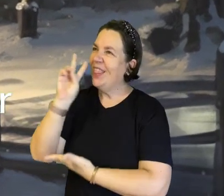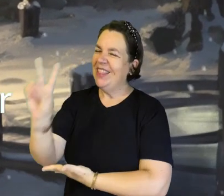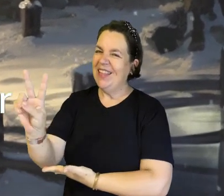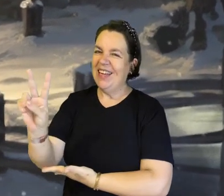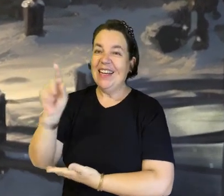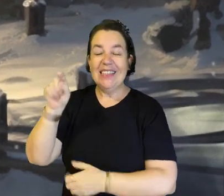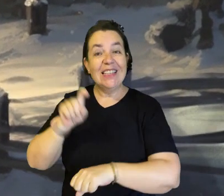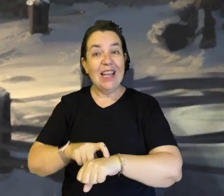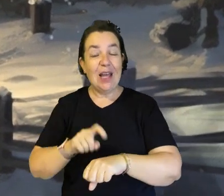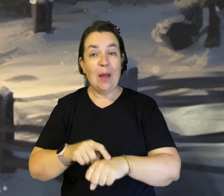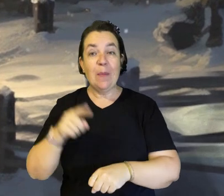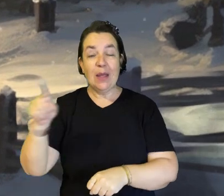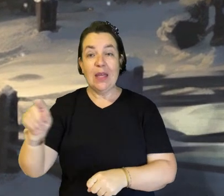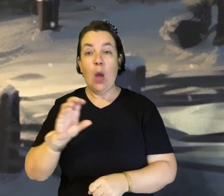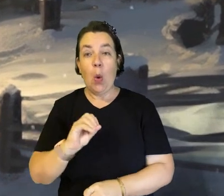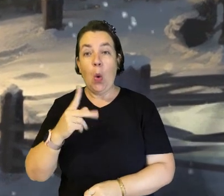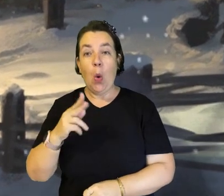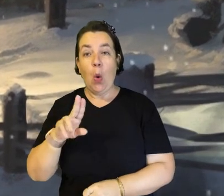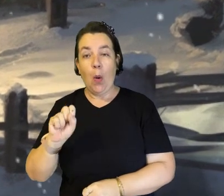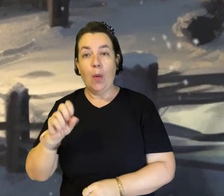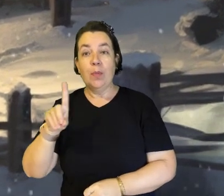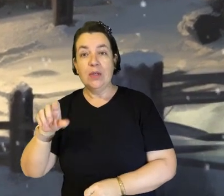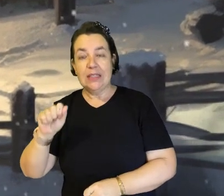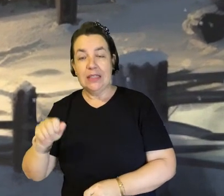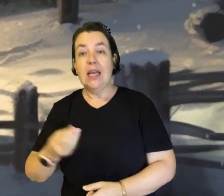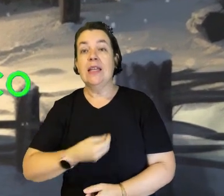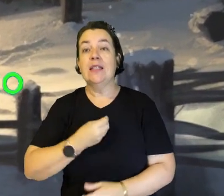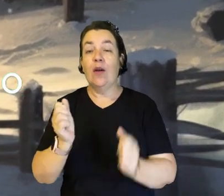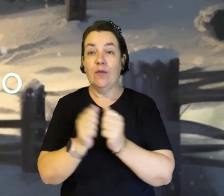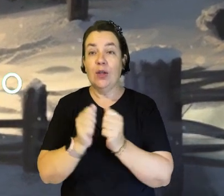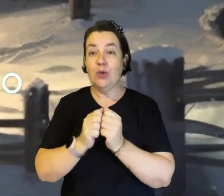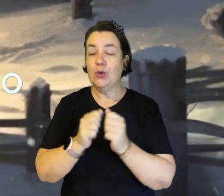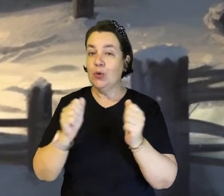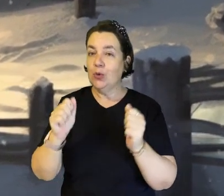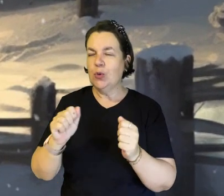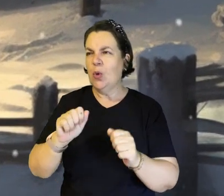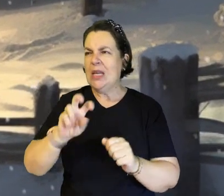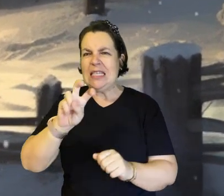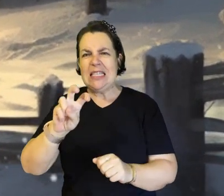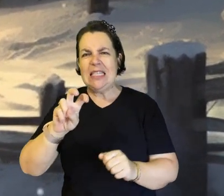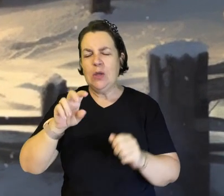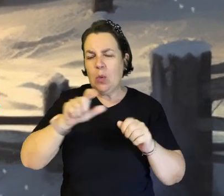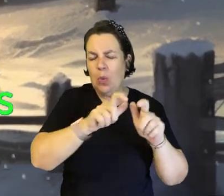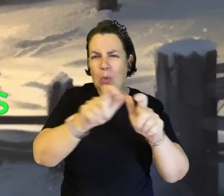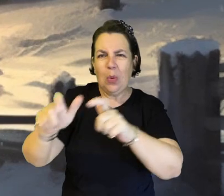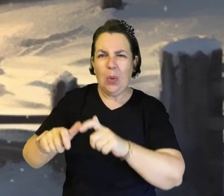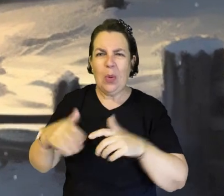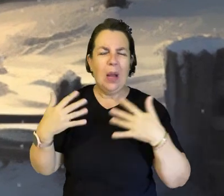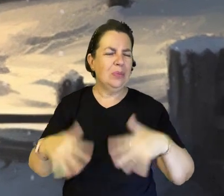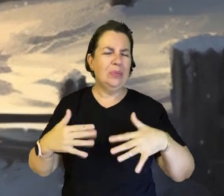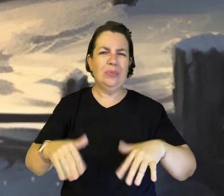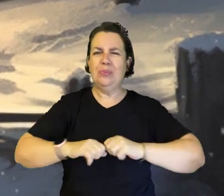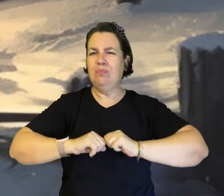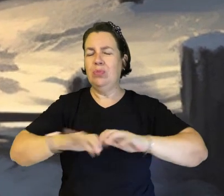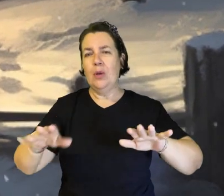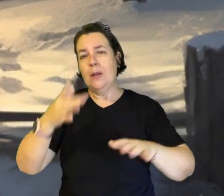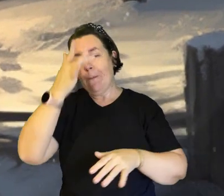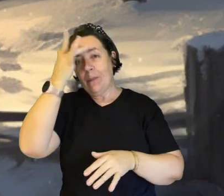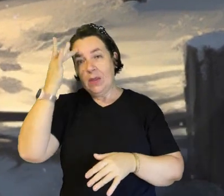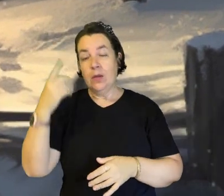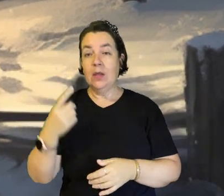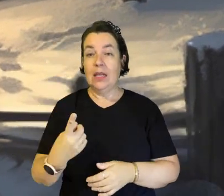olhar. Naquela época, o Opus Dei estava presente nos 5 continentes com mais de 60 mil membros de 80